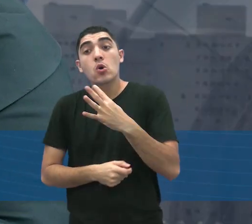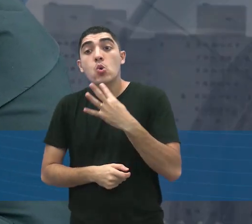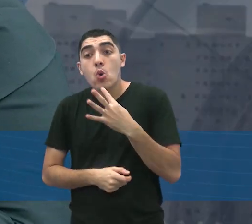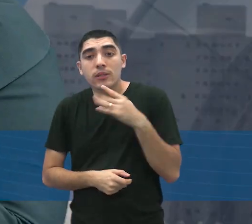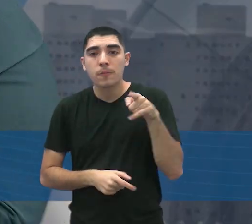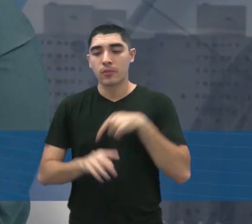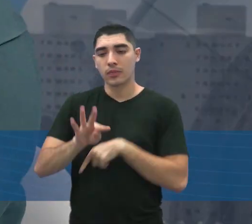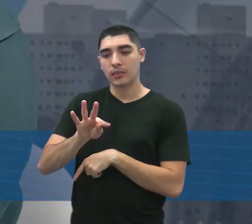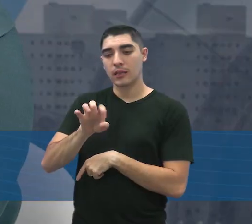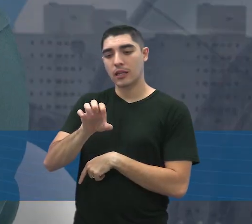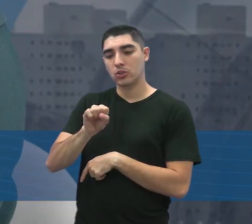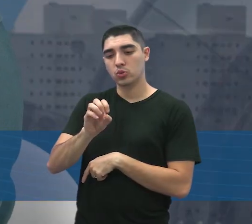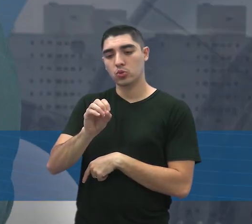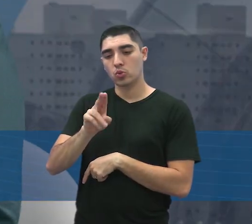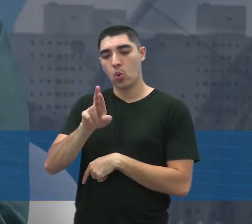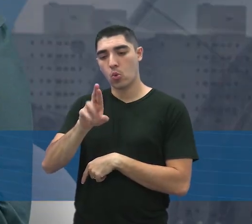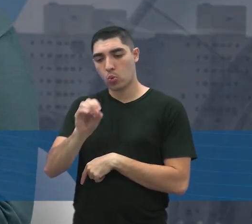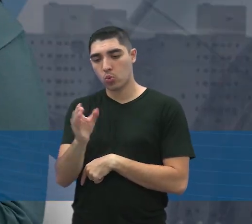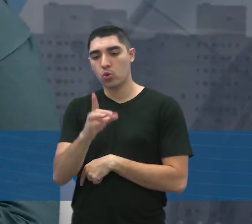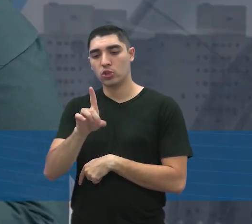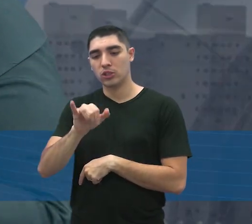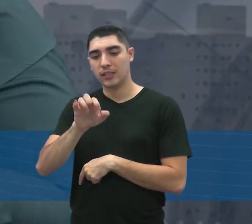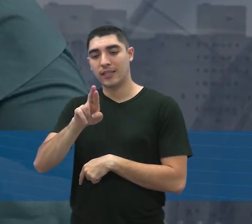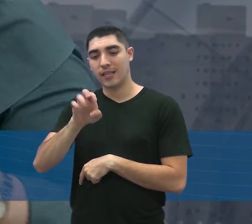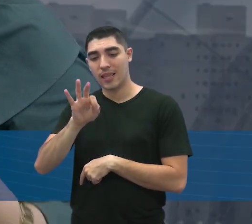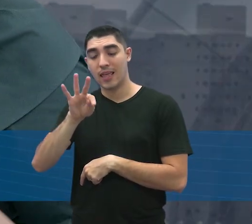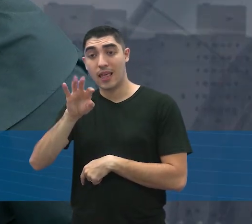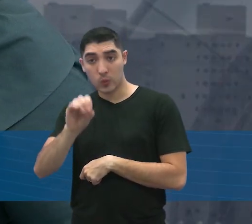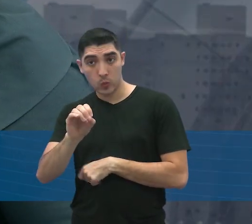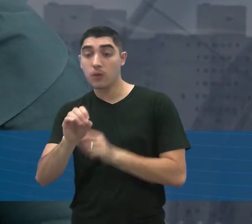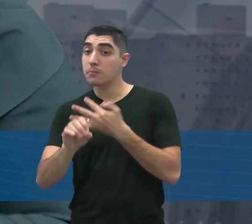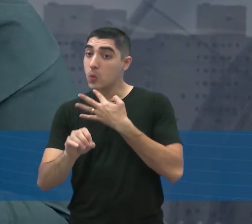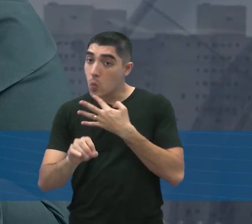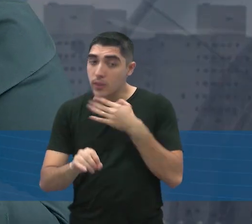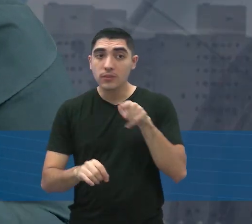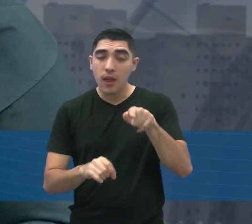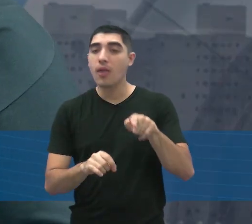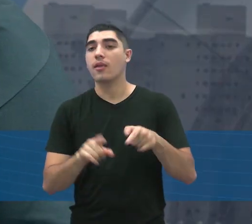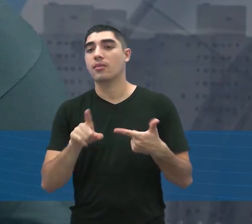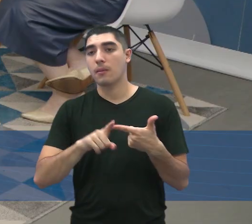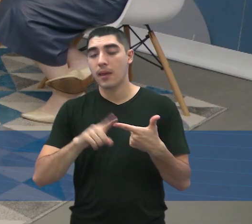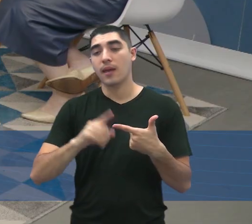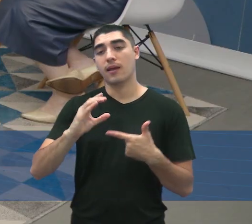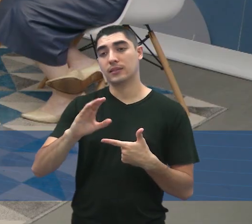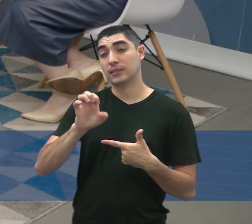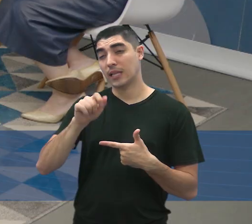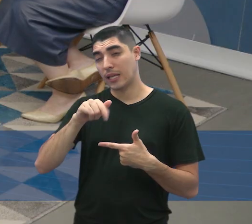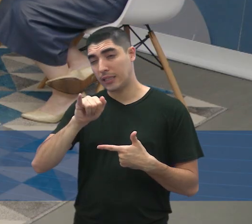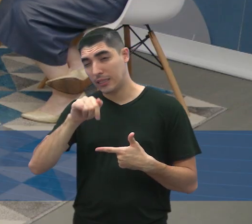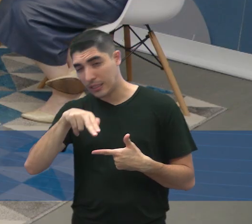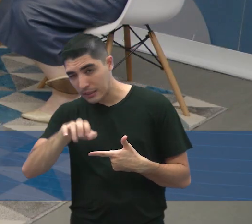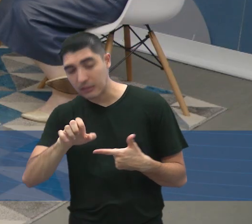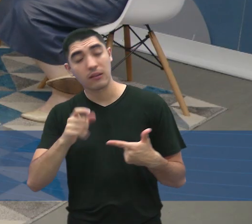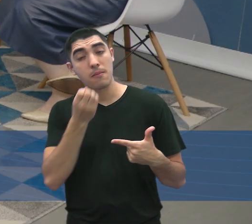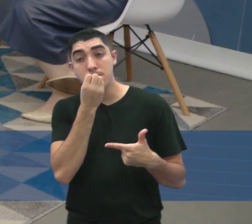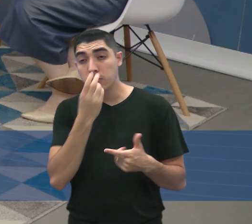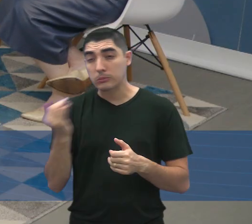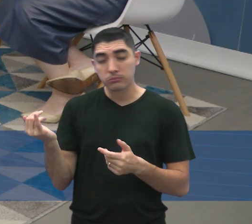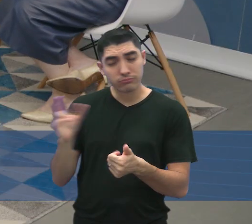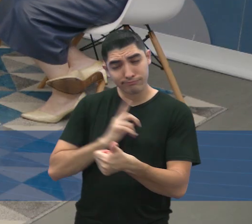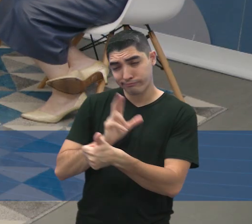Tesouro Direto. E o Tesouro Selic, ele tem rentabilidade diária, ele tem liquidez, é bem legal. Né?